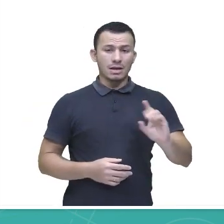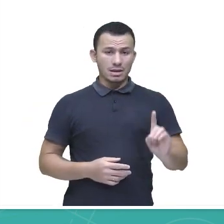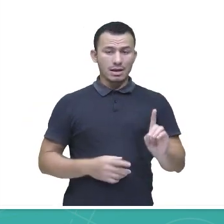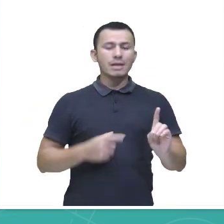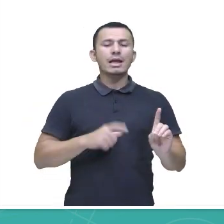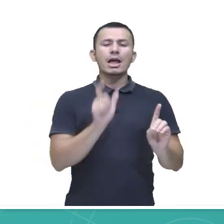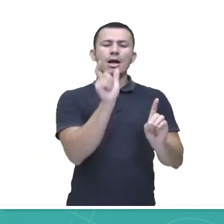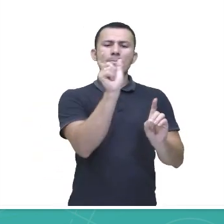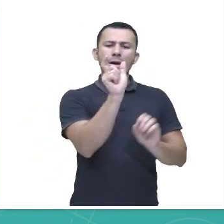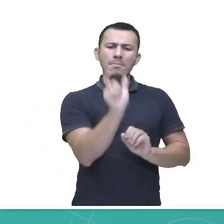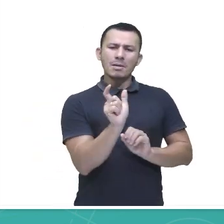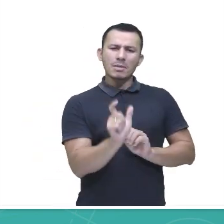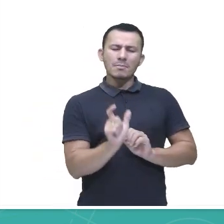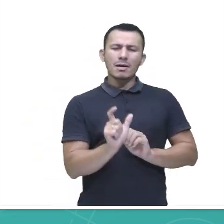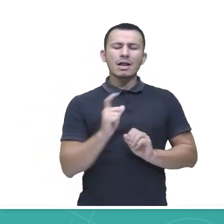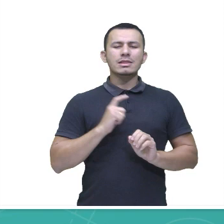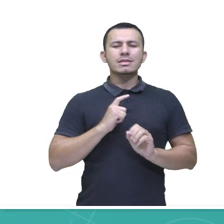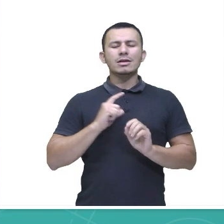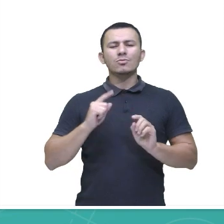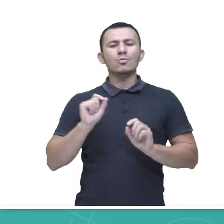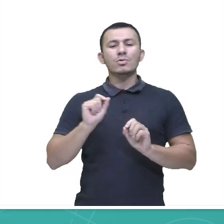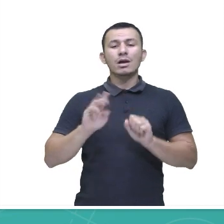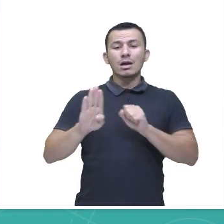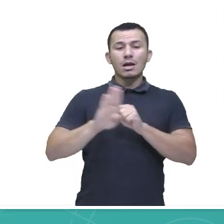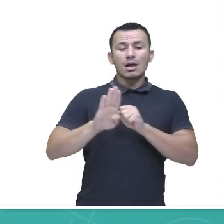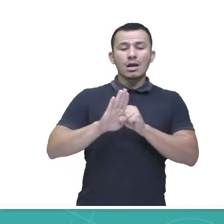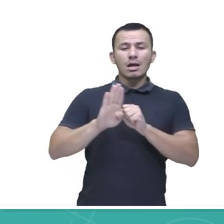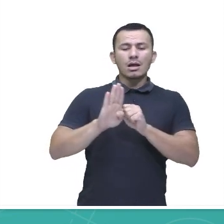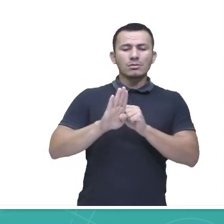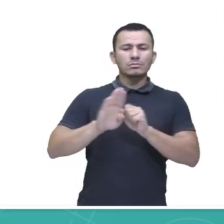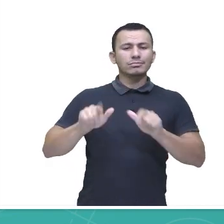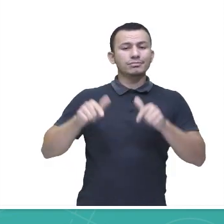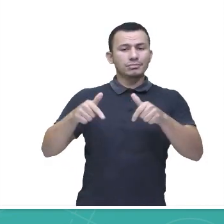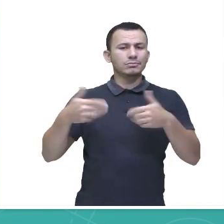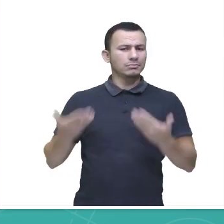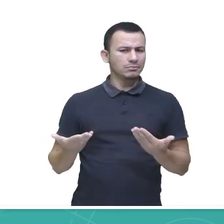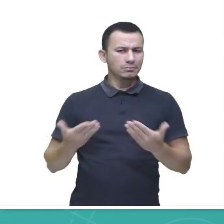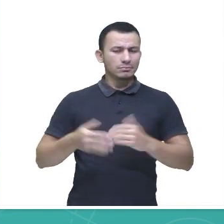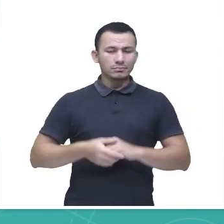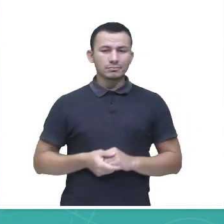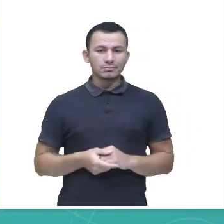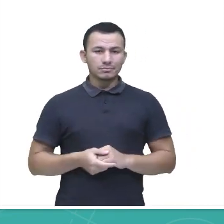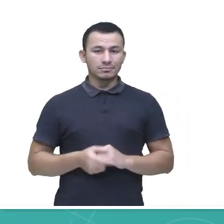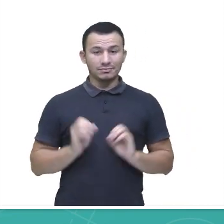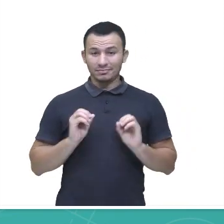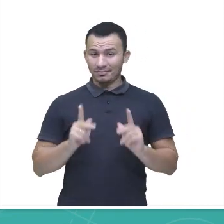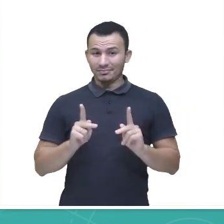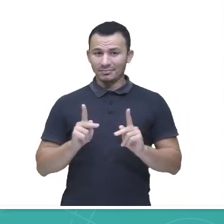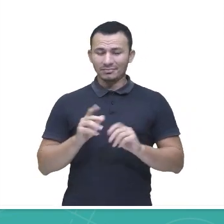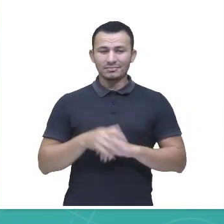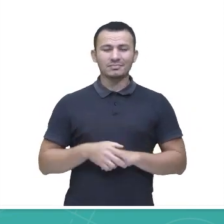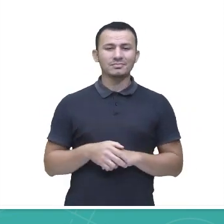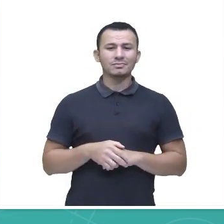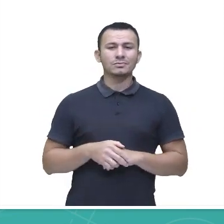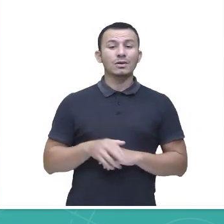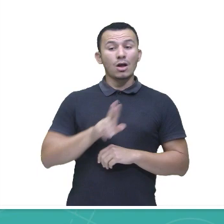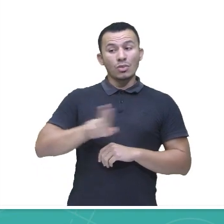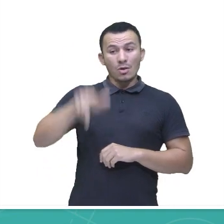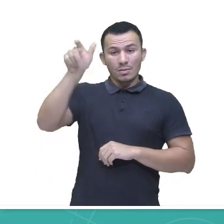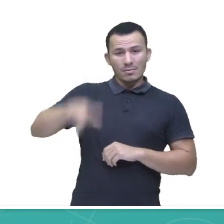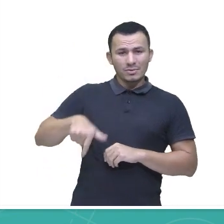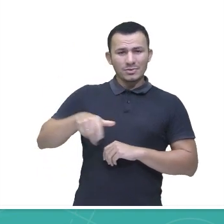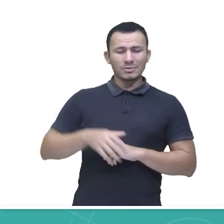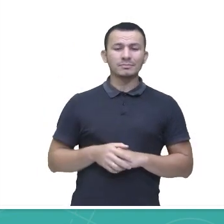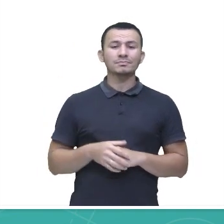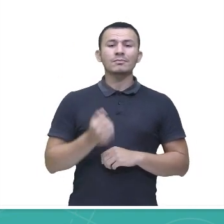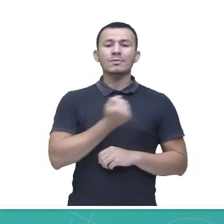está funcionando, exercendo a função de substantivo, ok? De nome do ser. Vamos para a questão